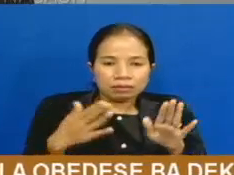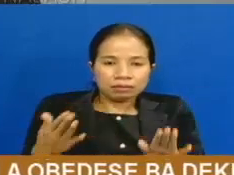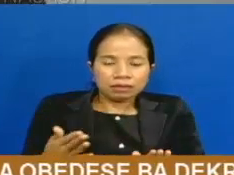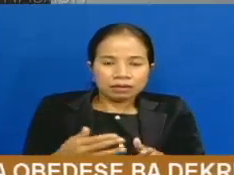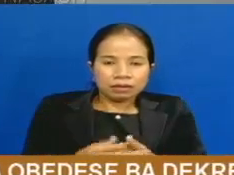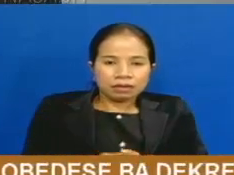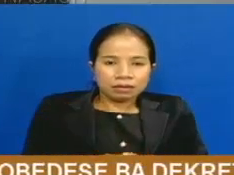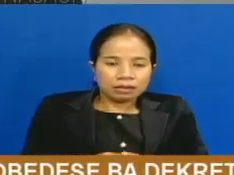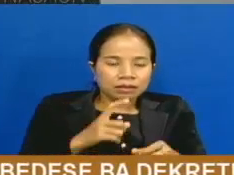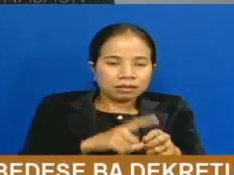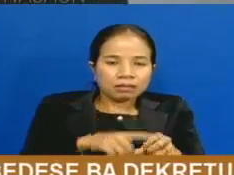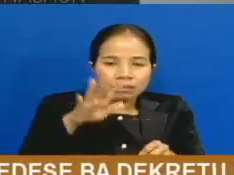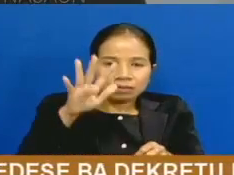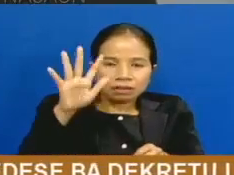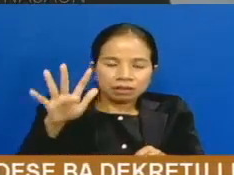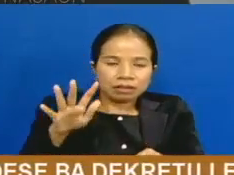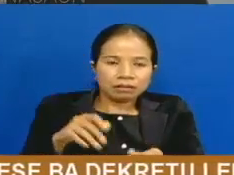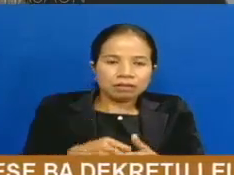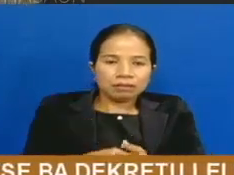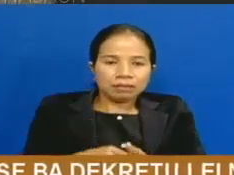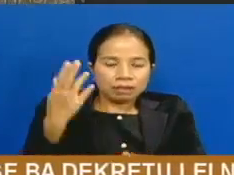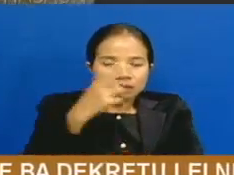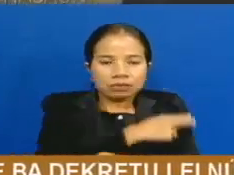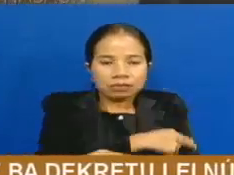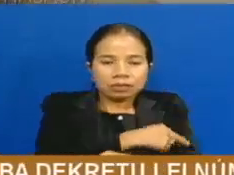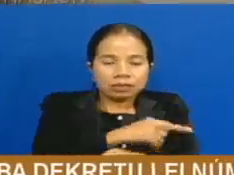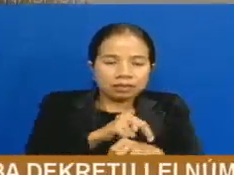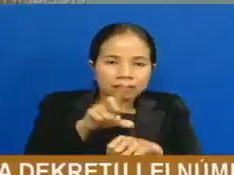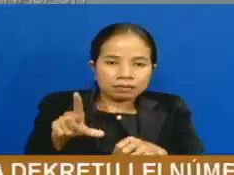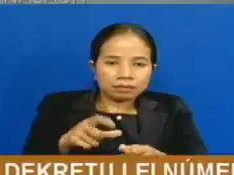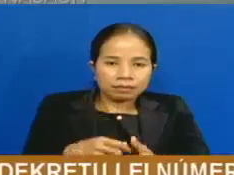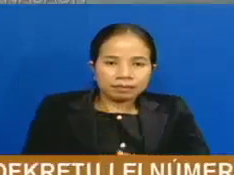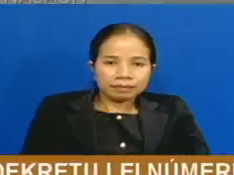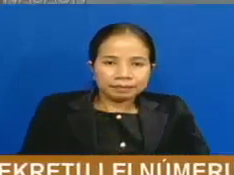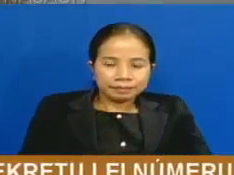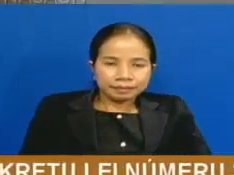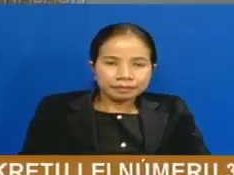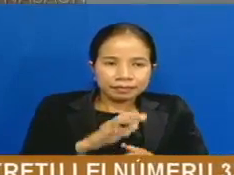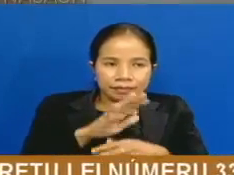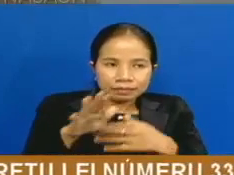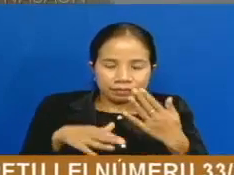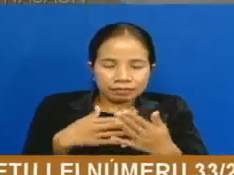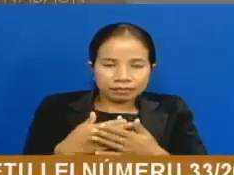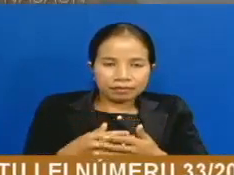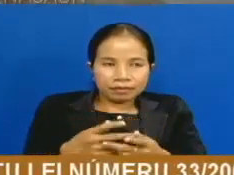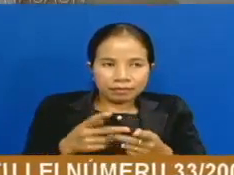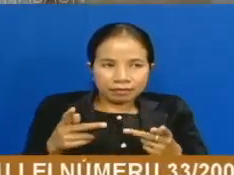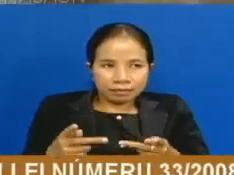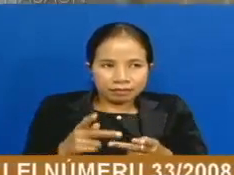iha ora Stuku Lima iha Hospital Nasional Guido Valadares. E telespectadores, ambiente